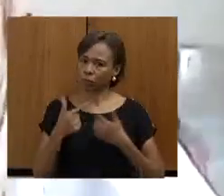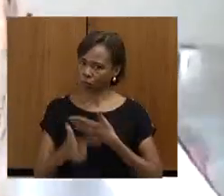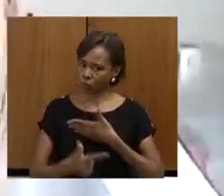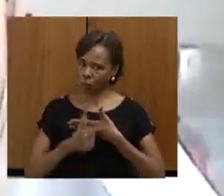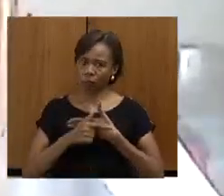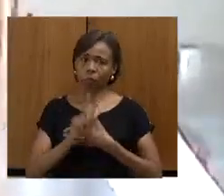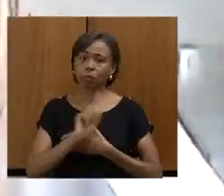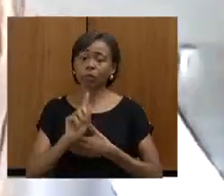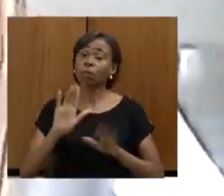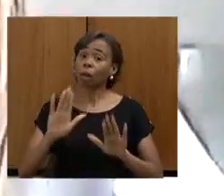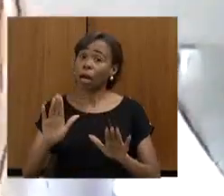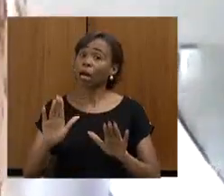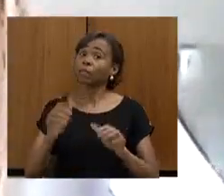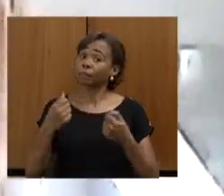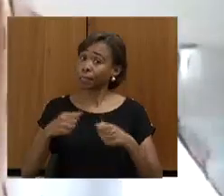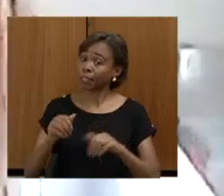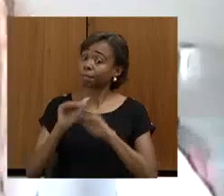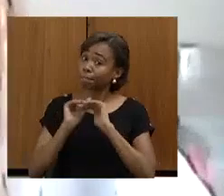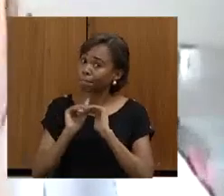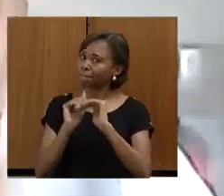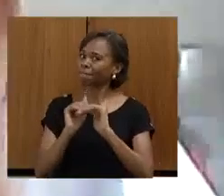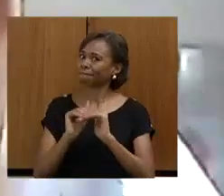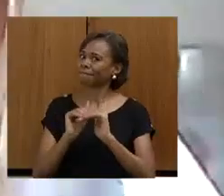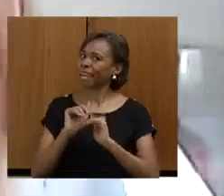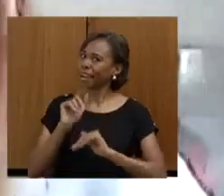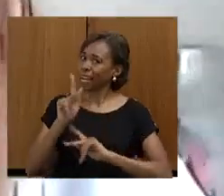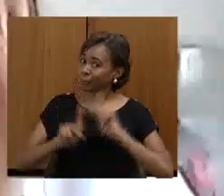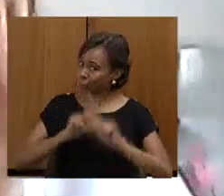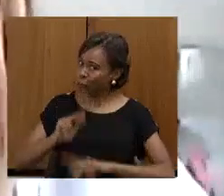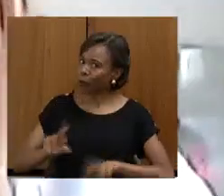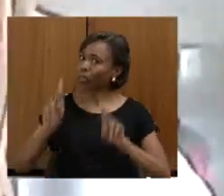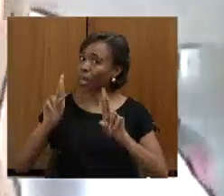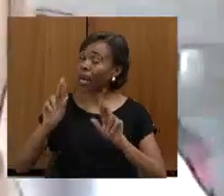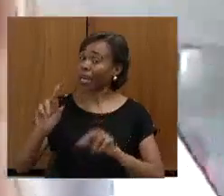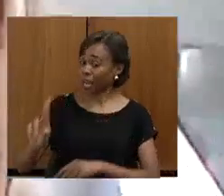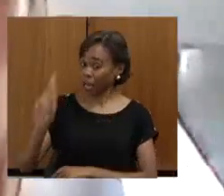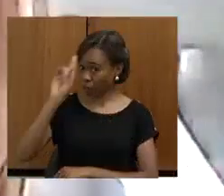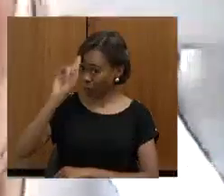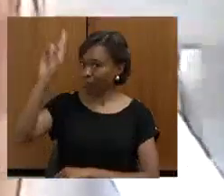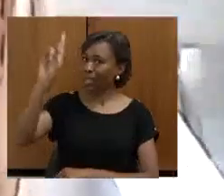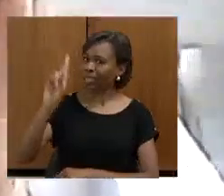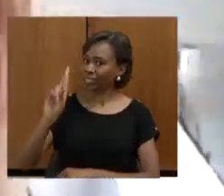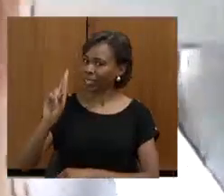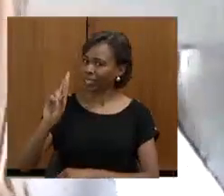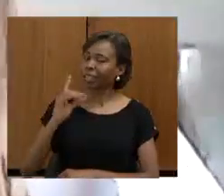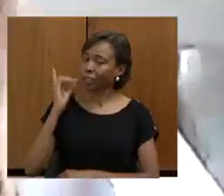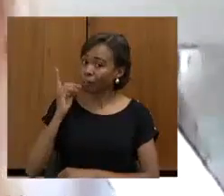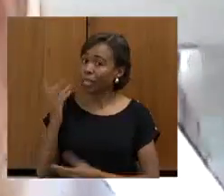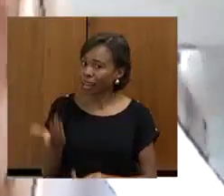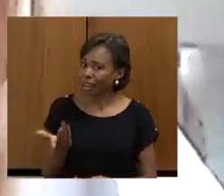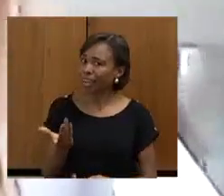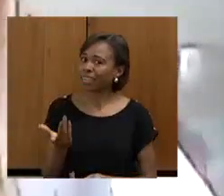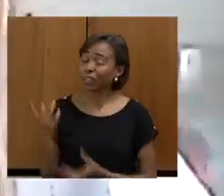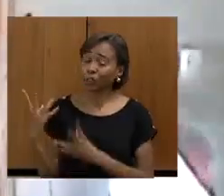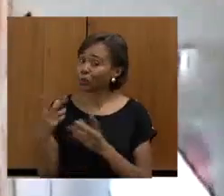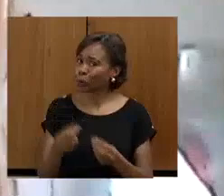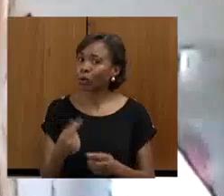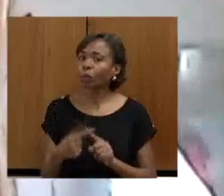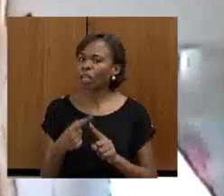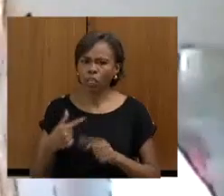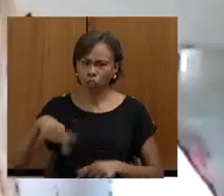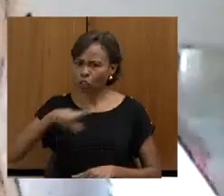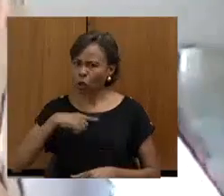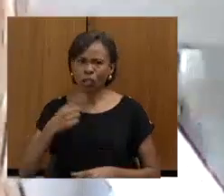alertar as autoridades, certo? Porque nós não queremos privilégios. não são privilégios,